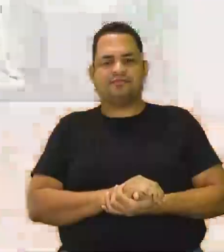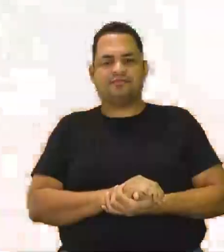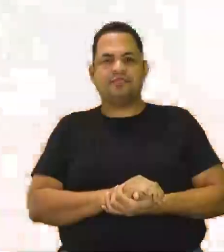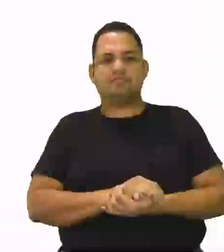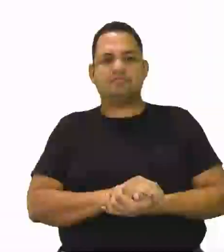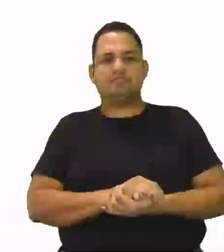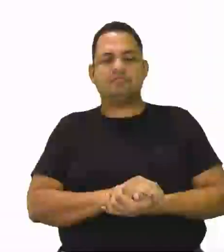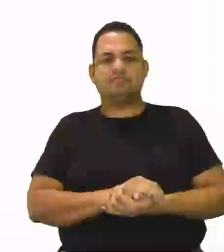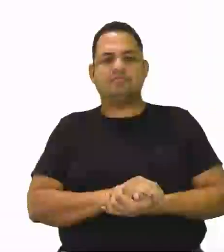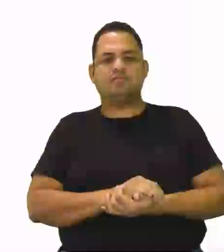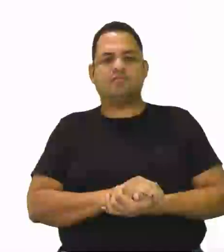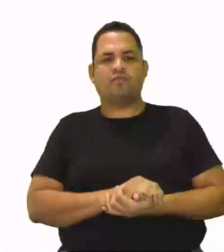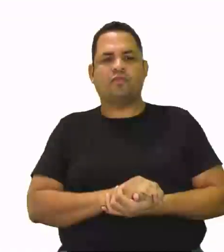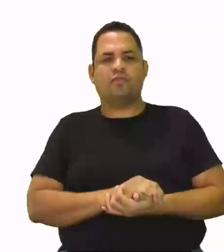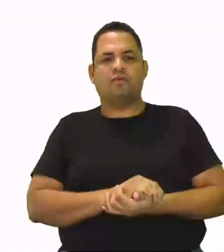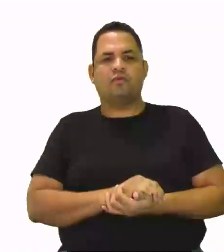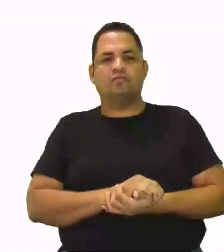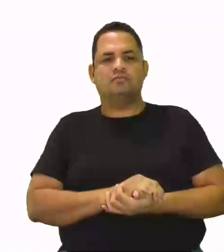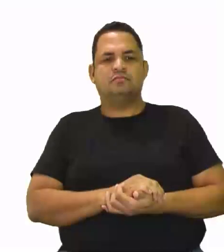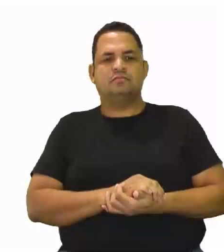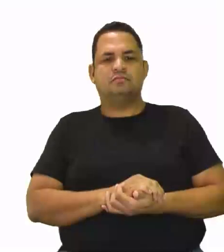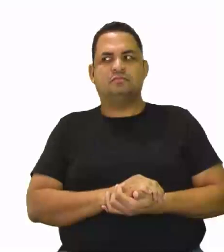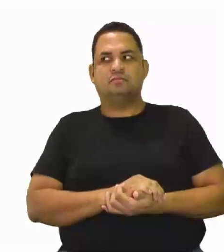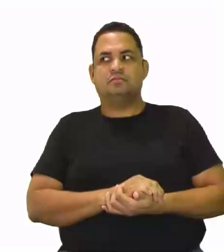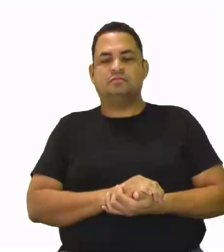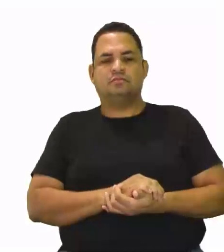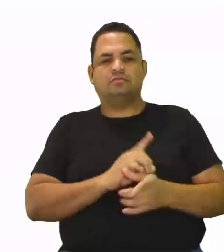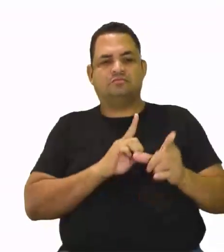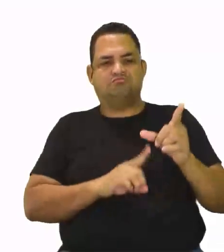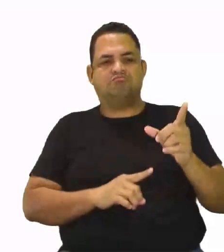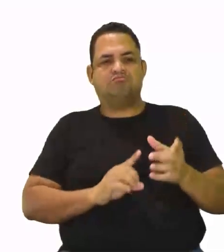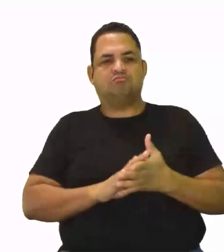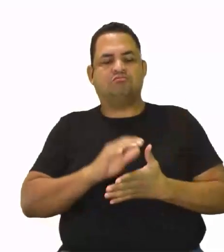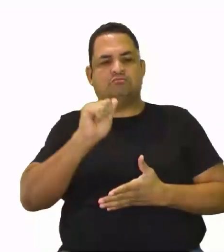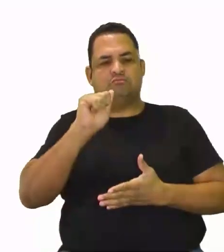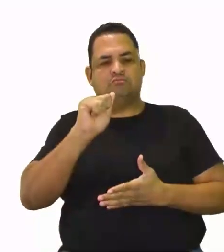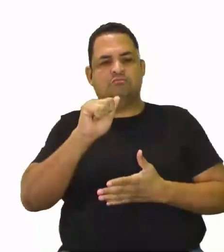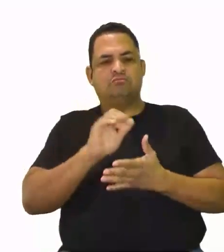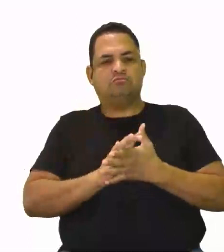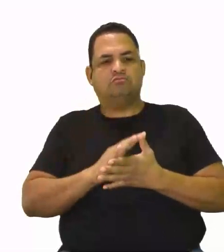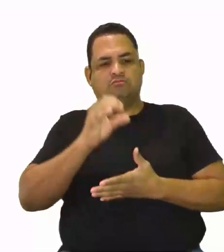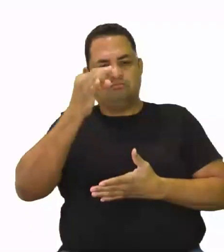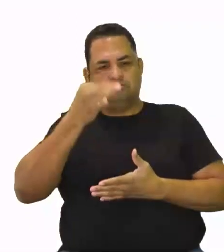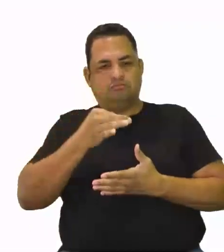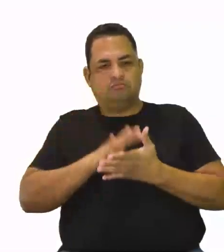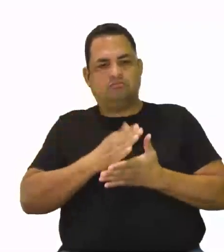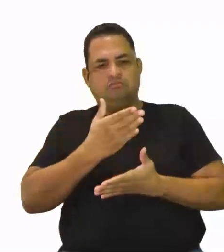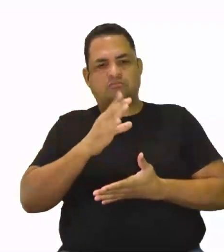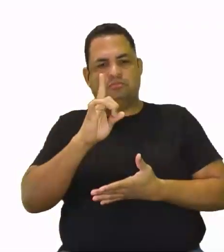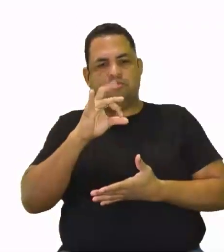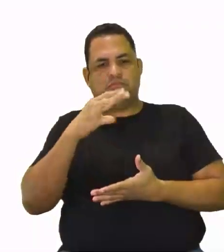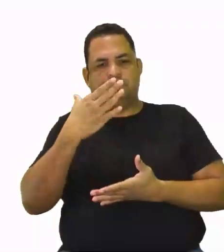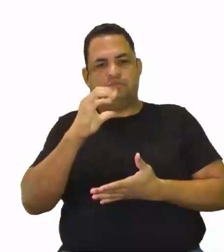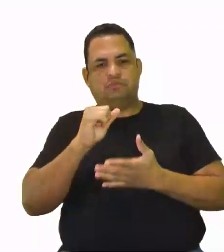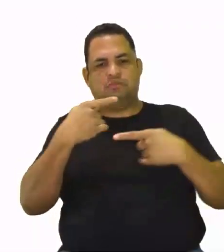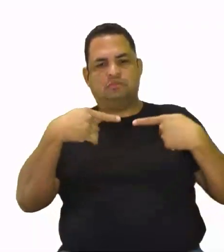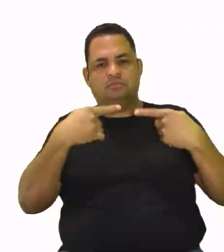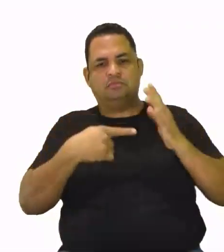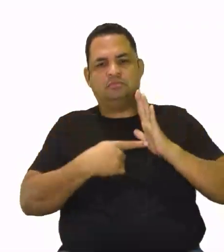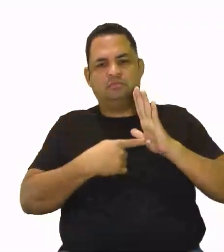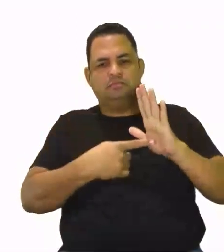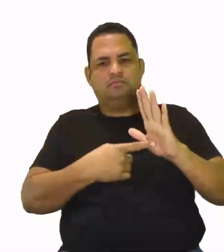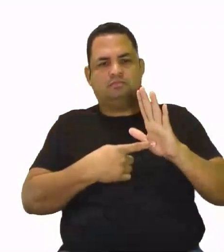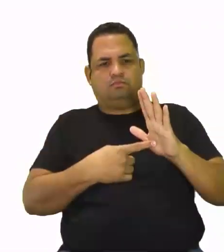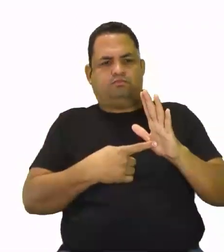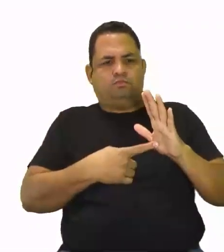Por isso que a questão correta dessa daí é justamente a letra A radicalização política, representada pela Aliança